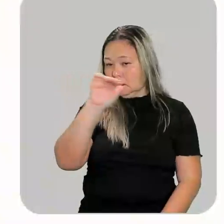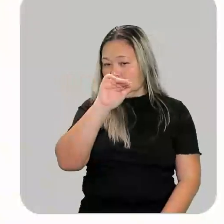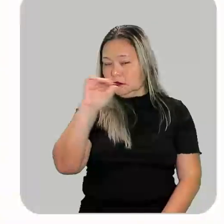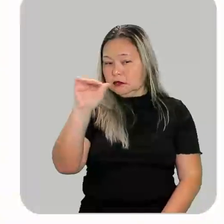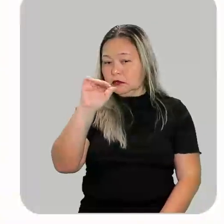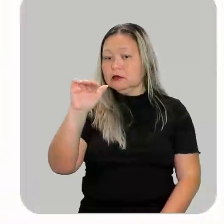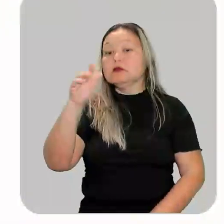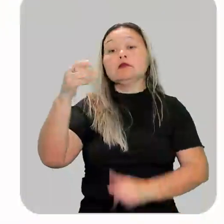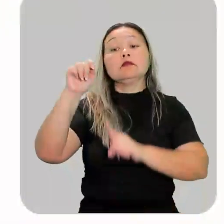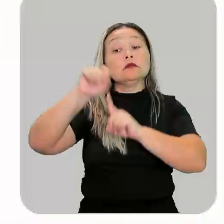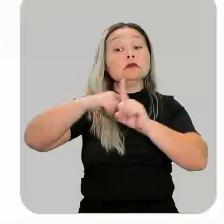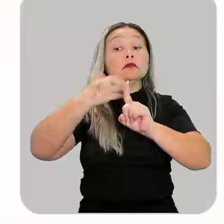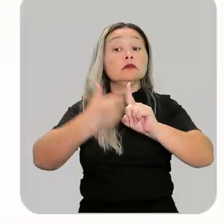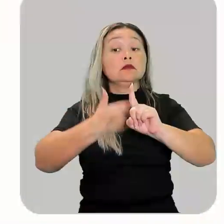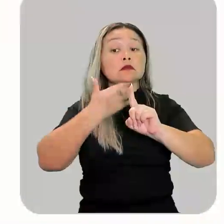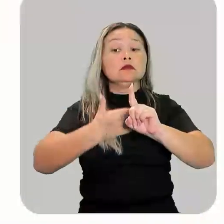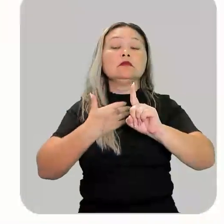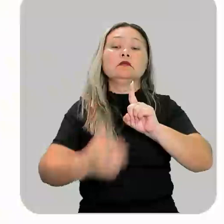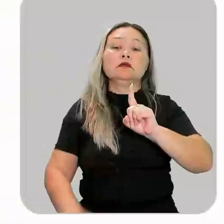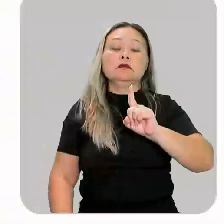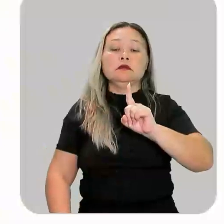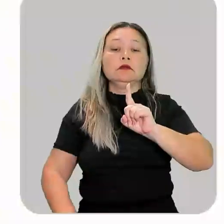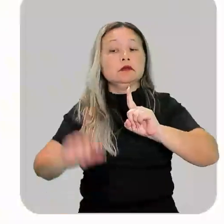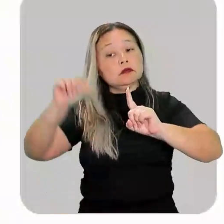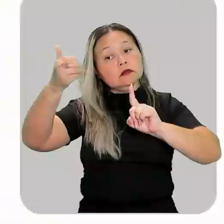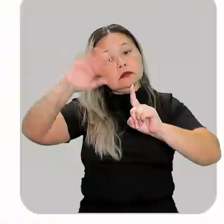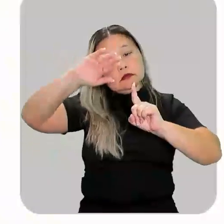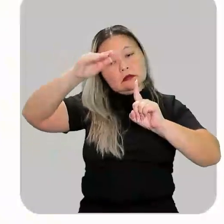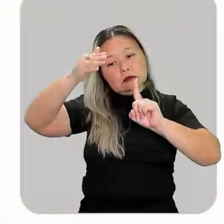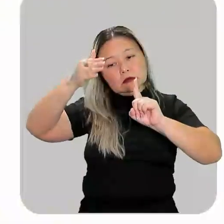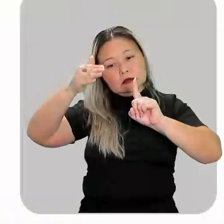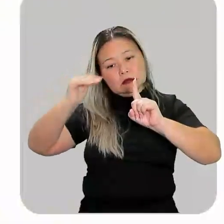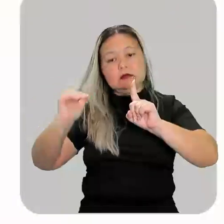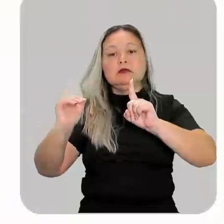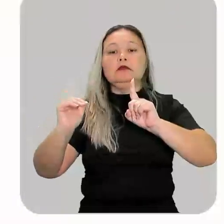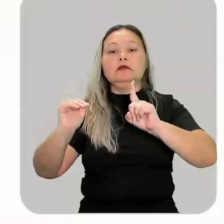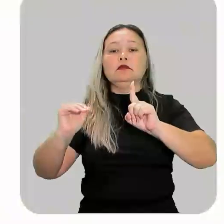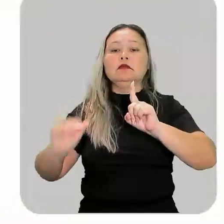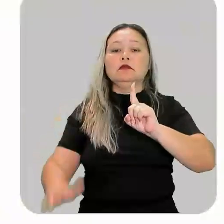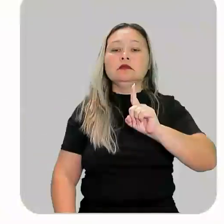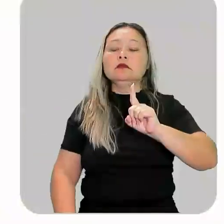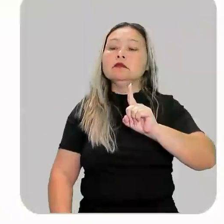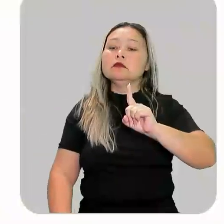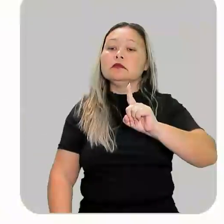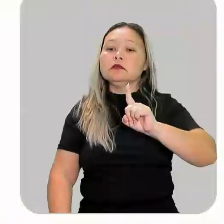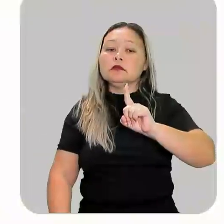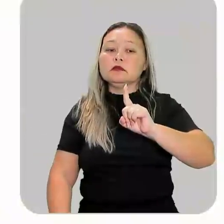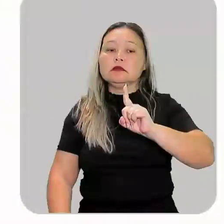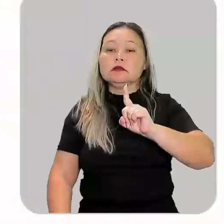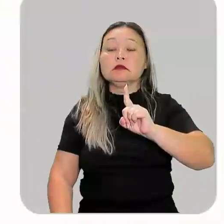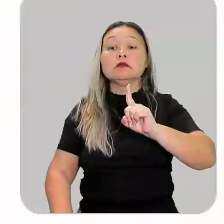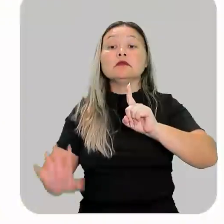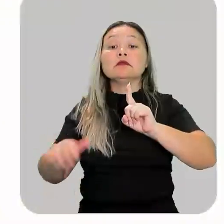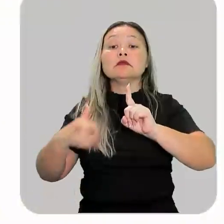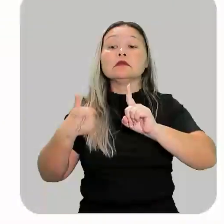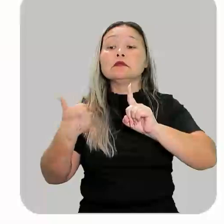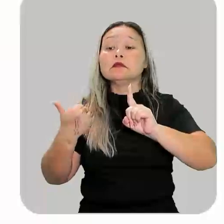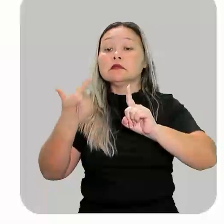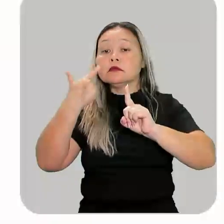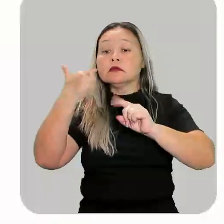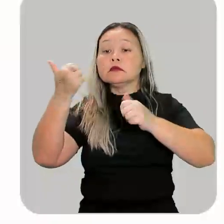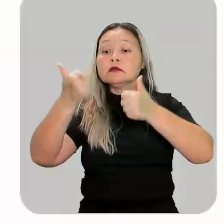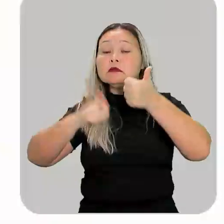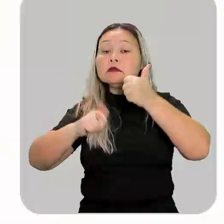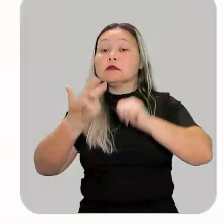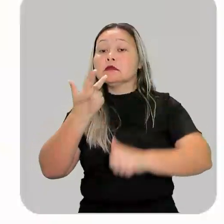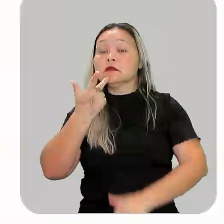foi em? Dezembro. Dezembro, né? Teve uma queda também, né? Considerável. Dezembro, muito bem. Agora vamos analisar,